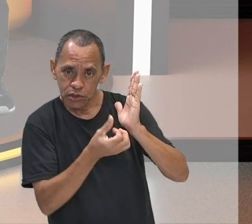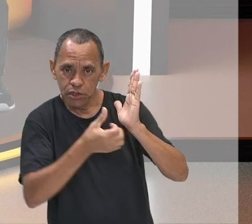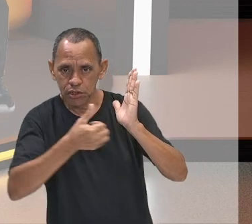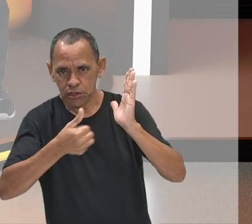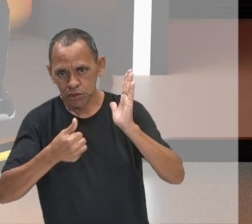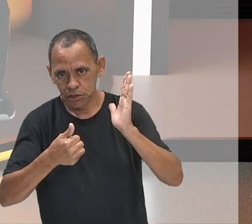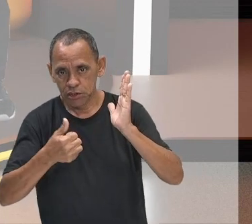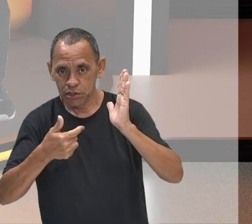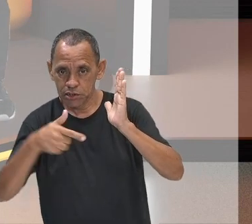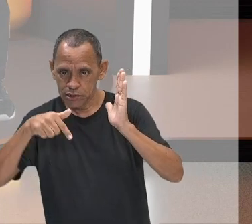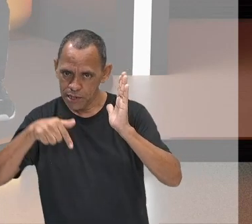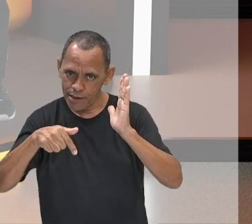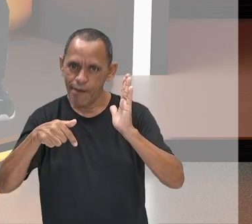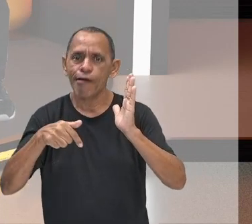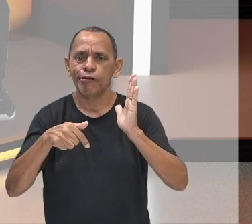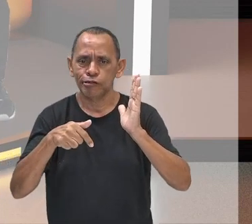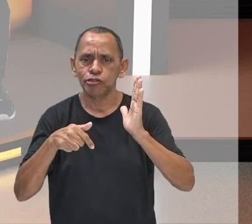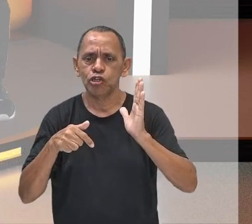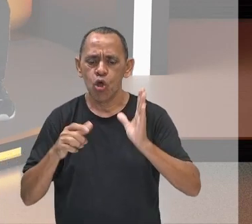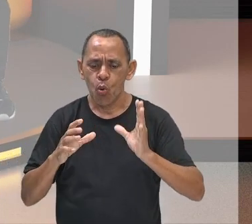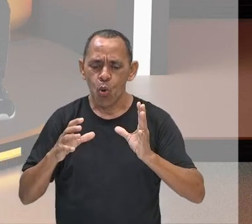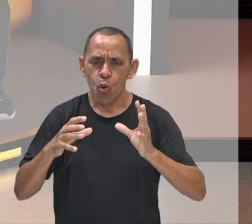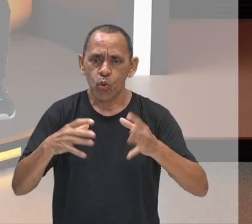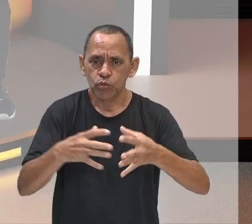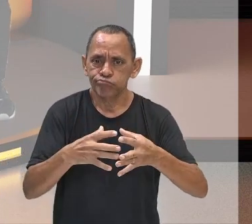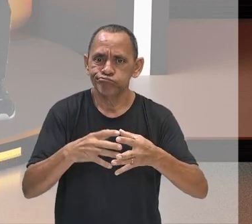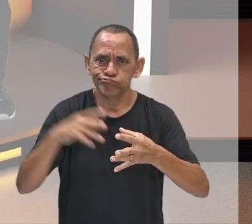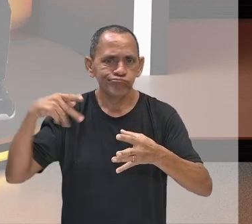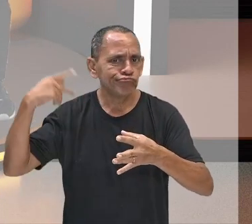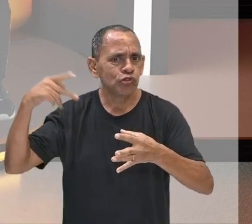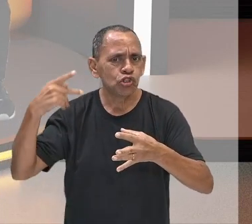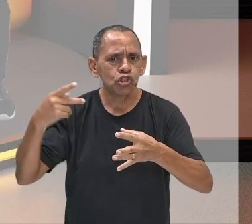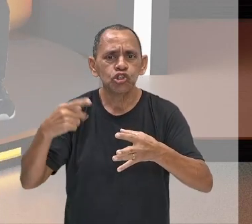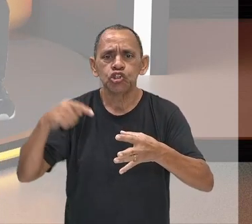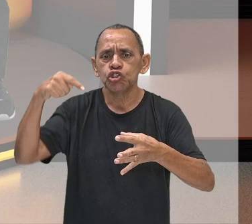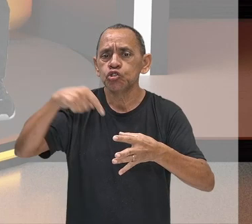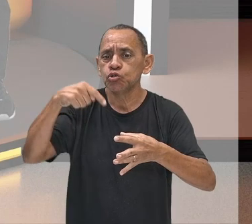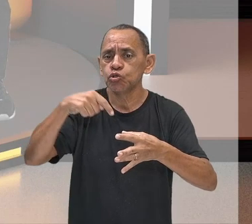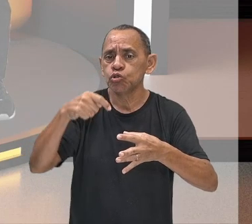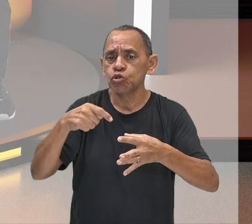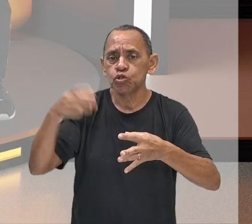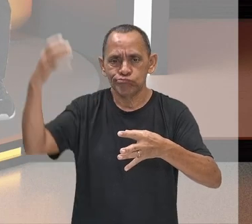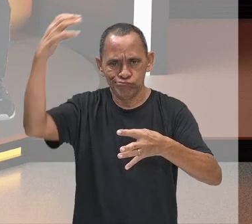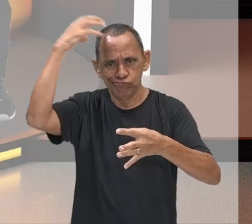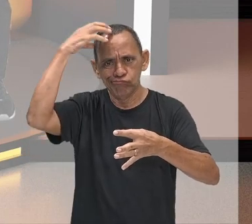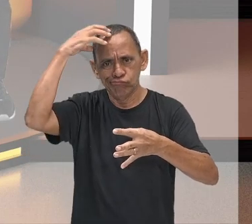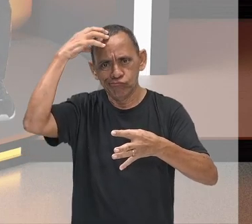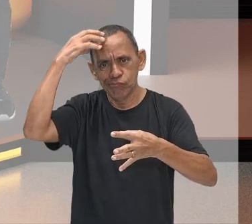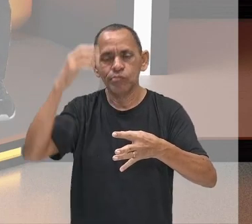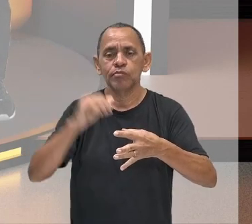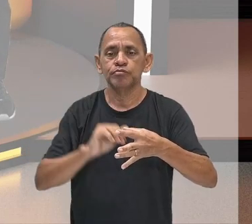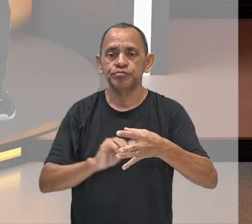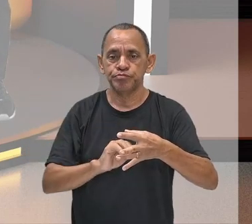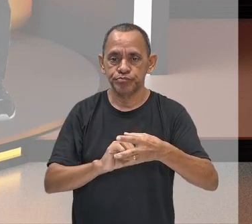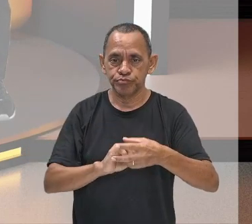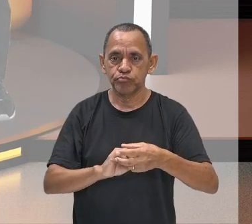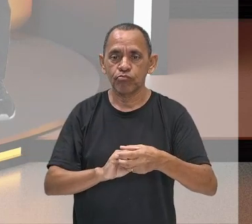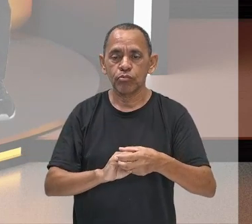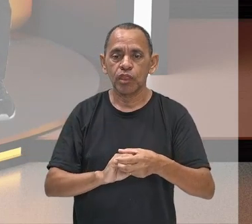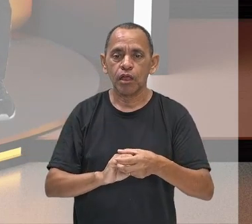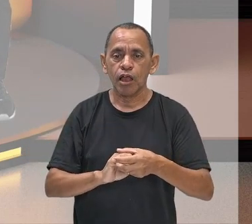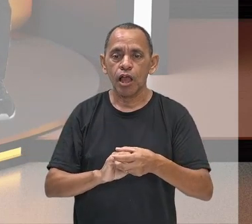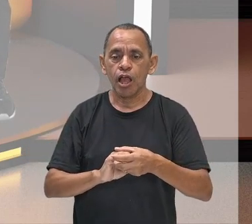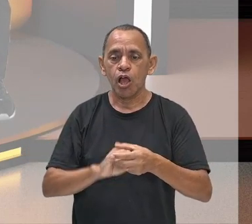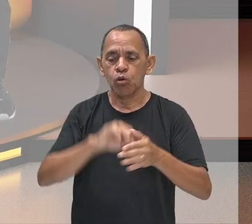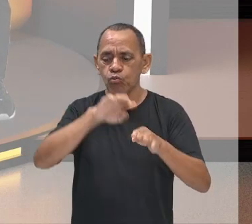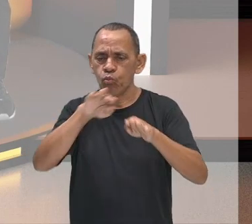maior centralização política na Inglaterra por meio do governo de Henrique VIII, que submeteu o parlamento e decretou o